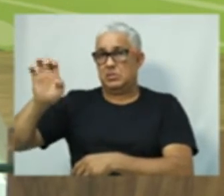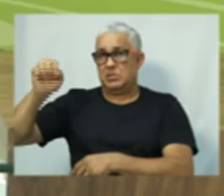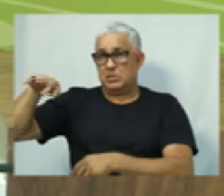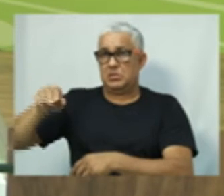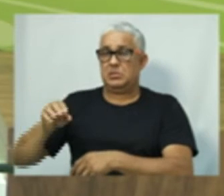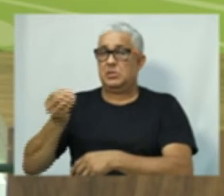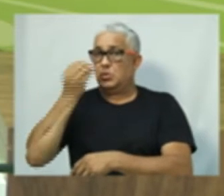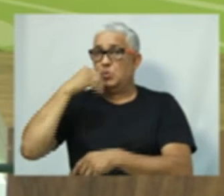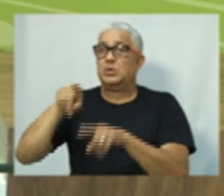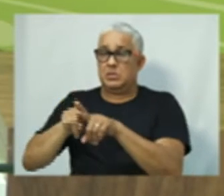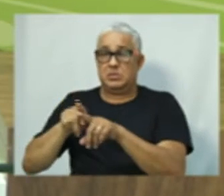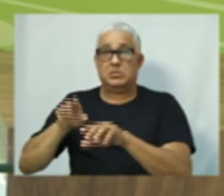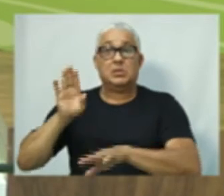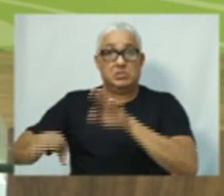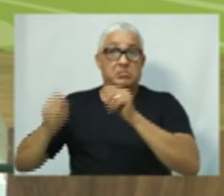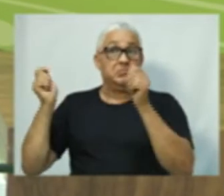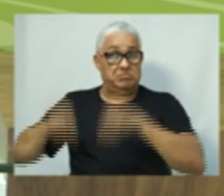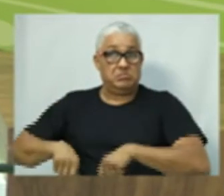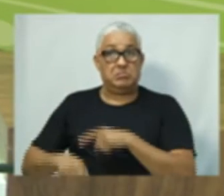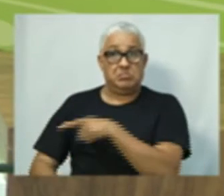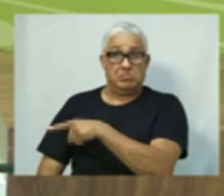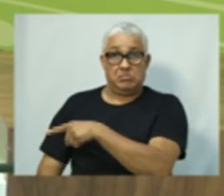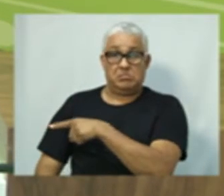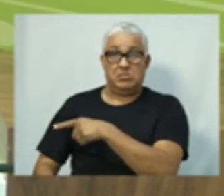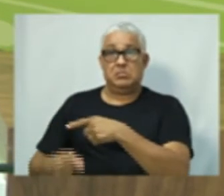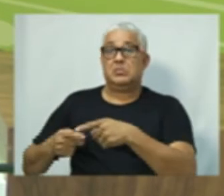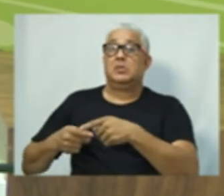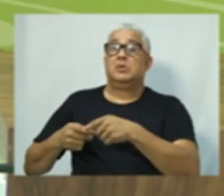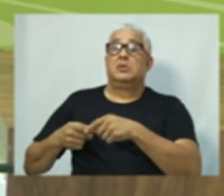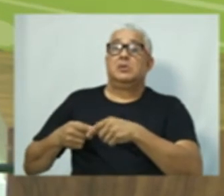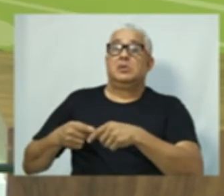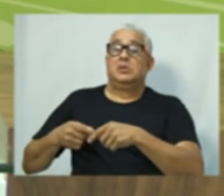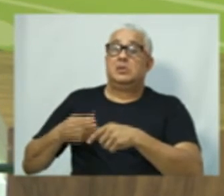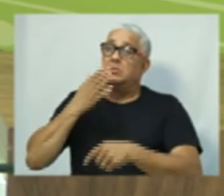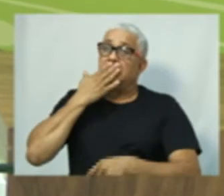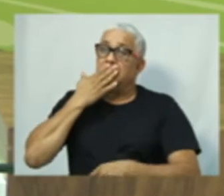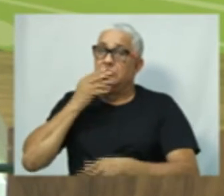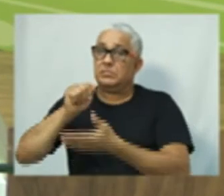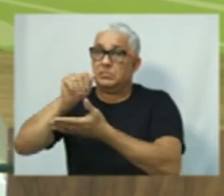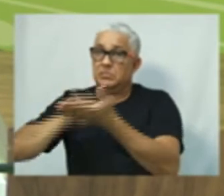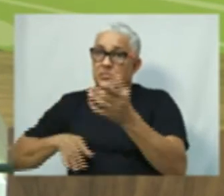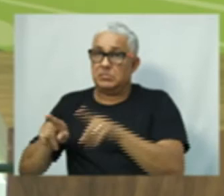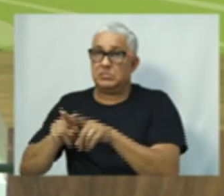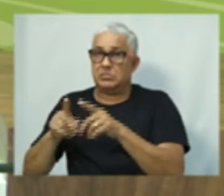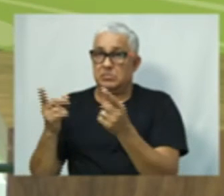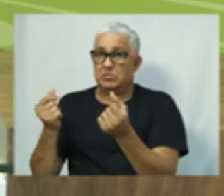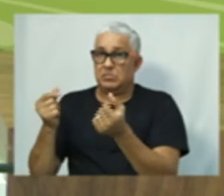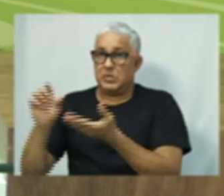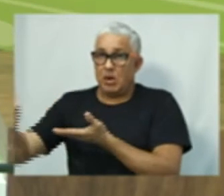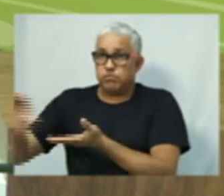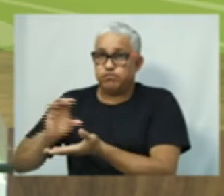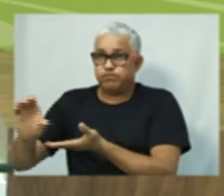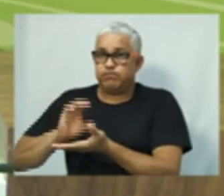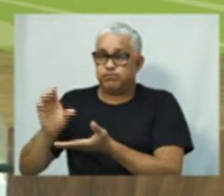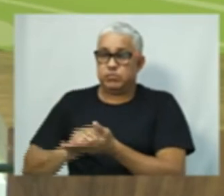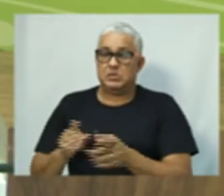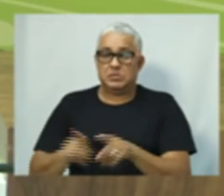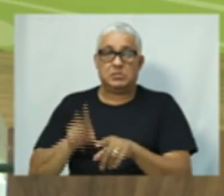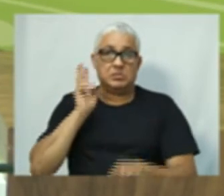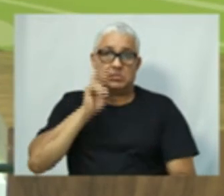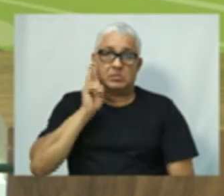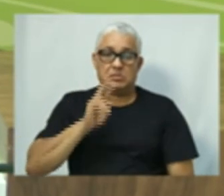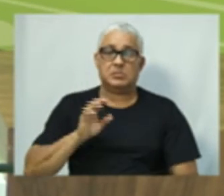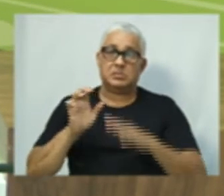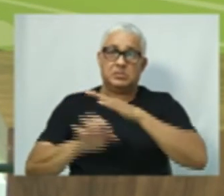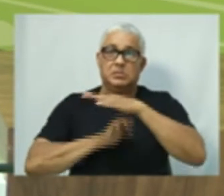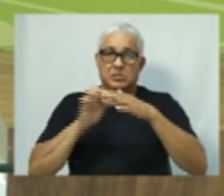tem que verificar o quê? Verificar o ramo de atividade e a questão do faturamento. Lembrando também que a